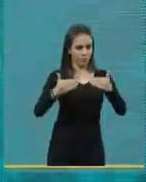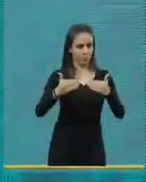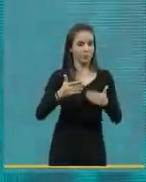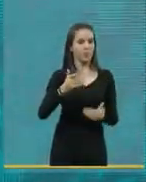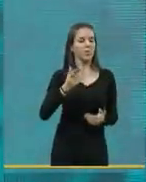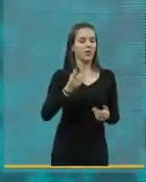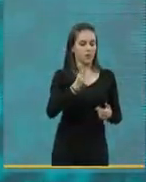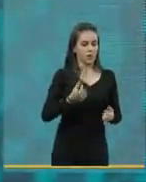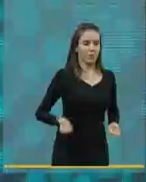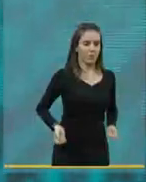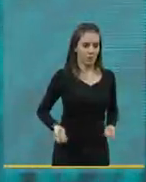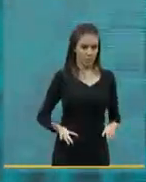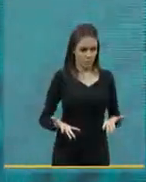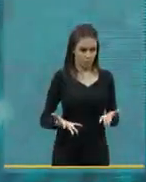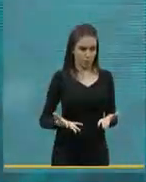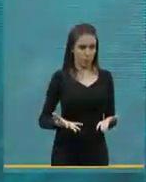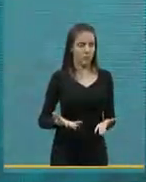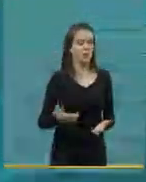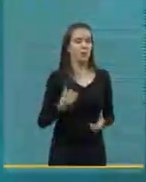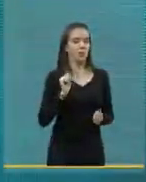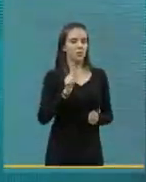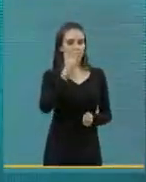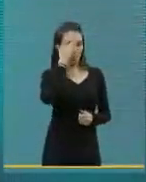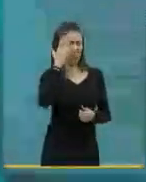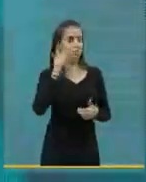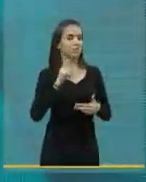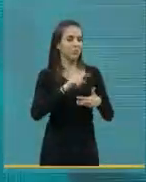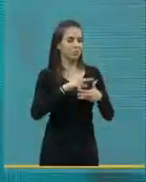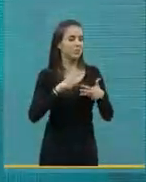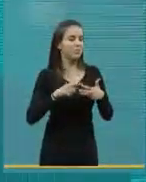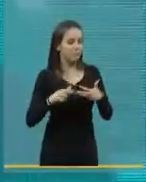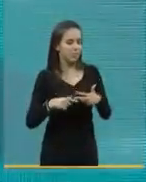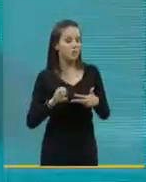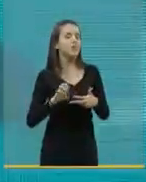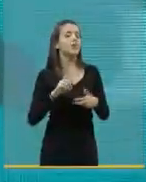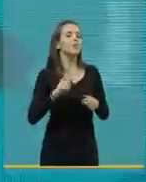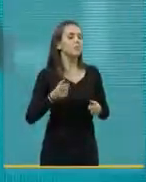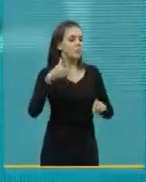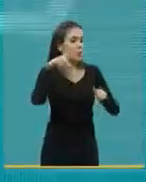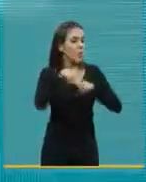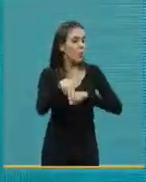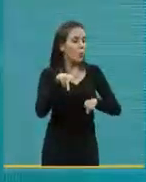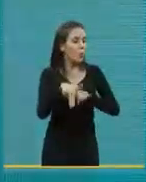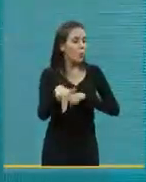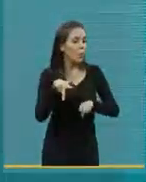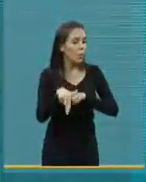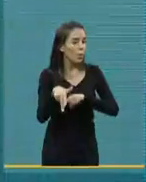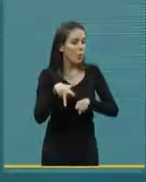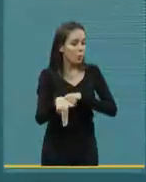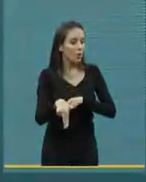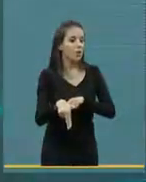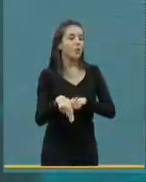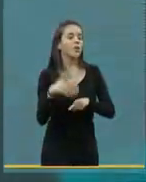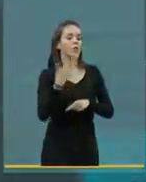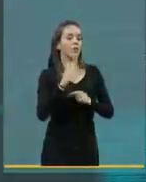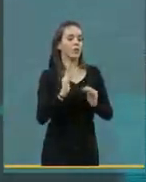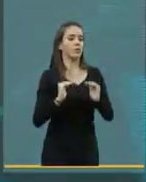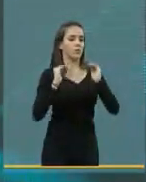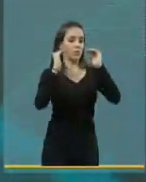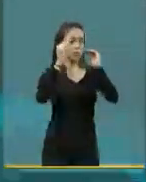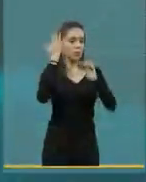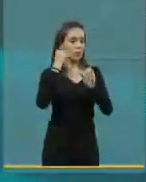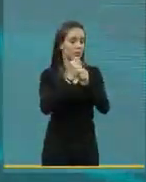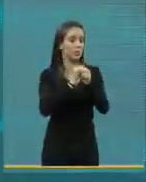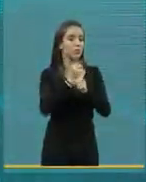despesas que o executivo pode controlar foram cortadas fortemente e chegaram ao mesmo nível de